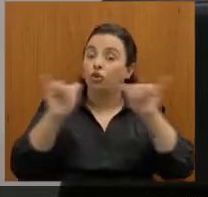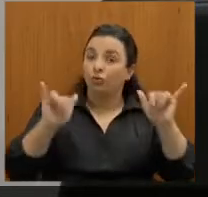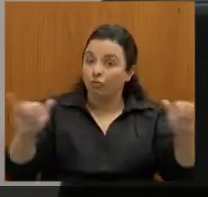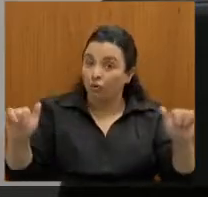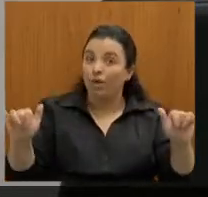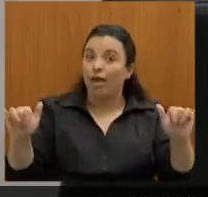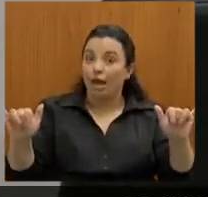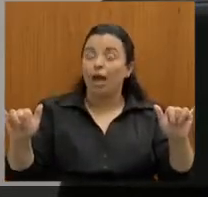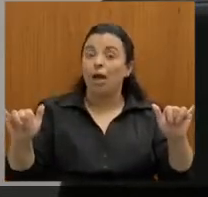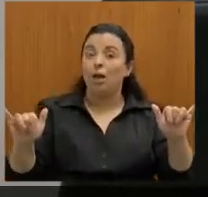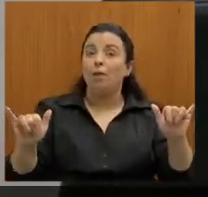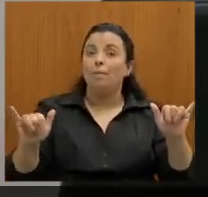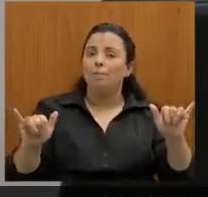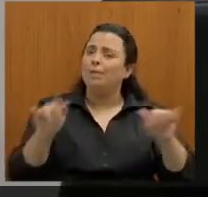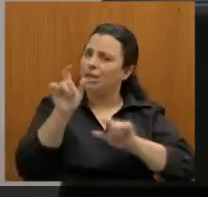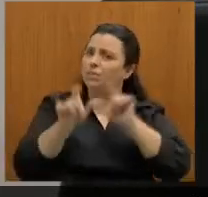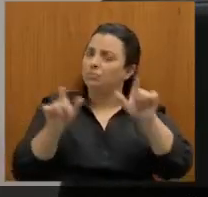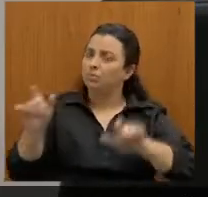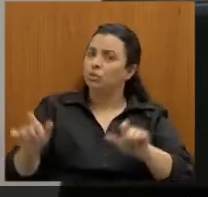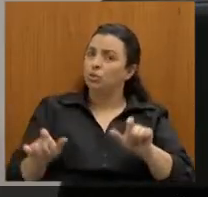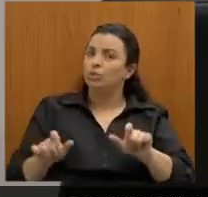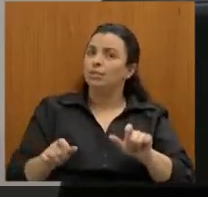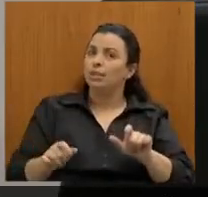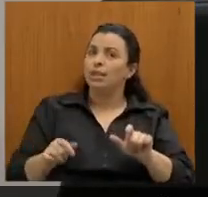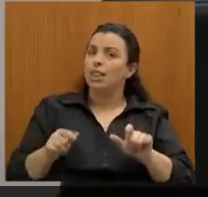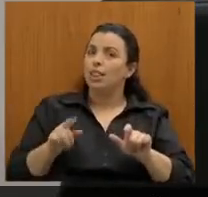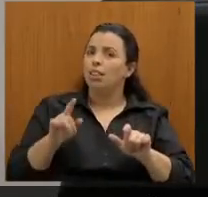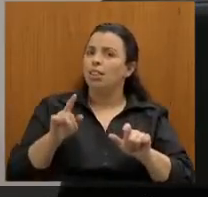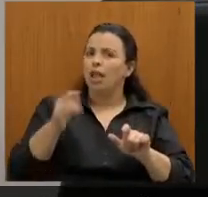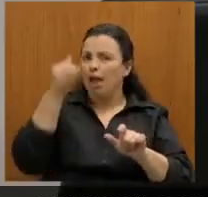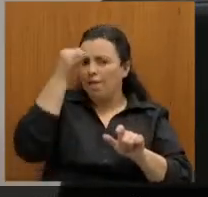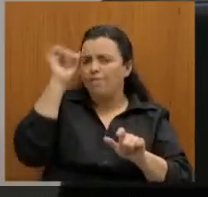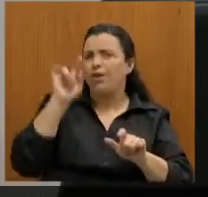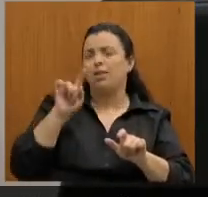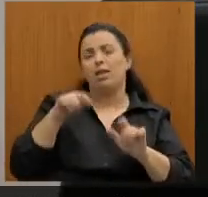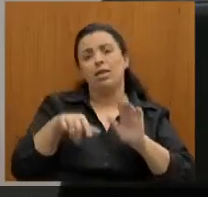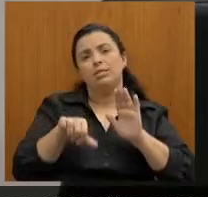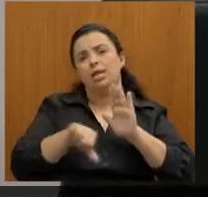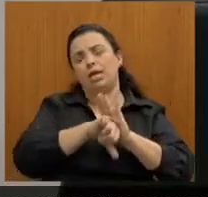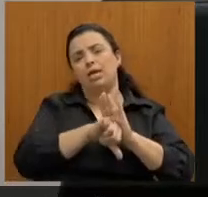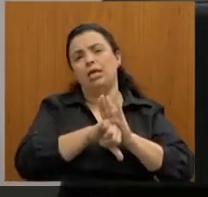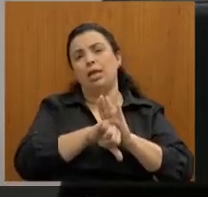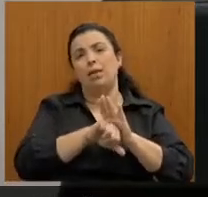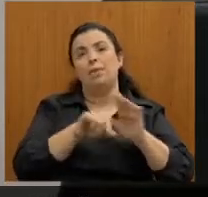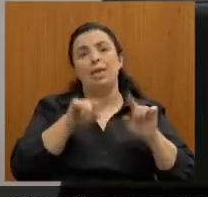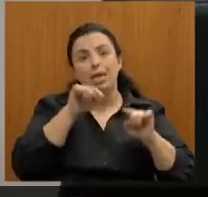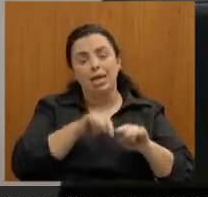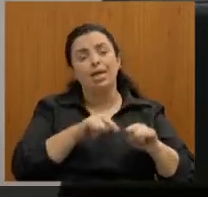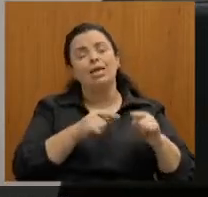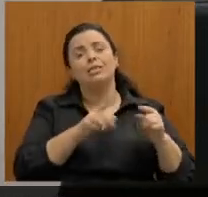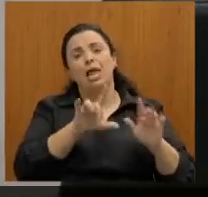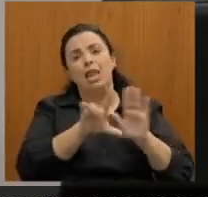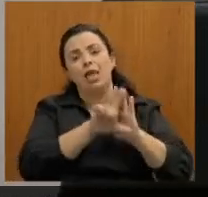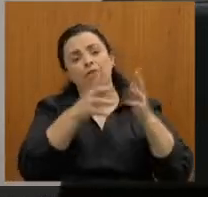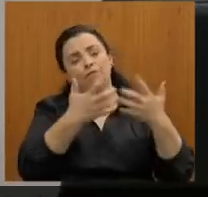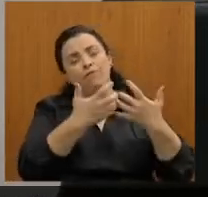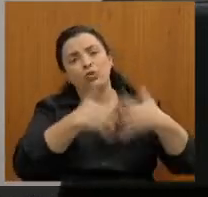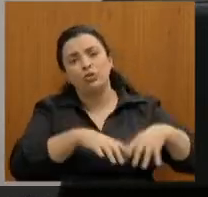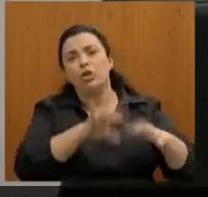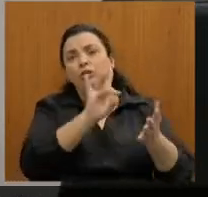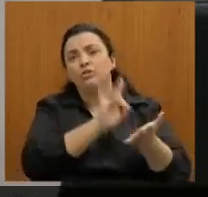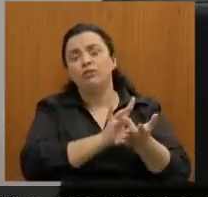pessoas e não cometão né esse crime que mês que a gente possa realmente colocar a lei para funcionar no sentido de proibir